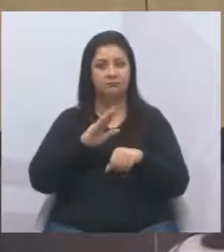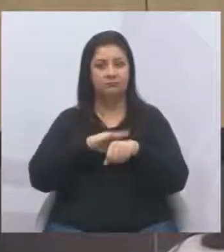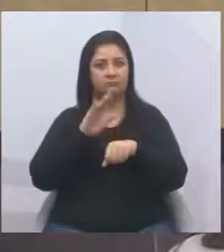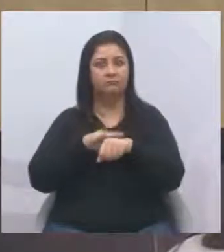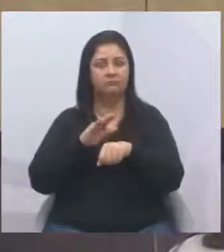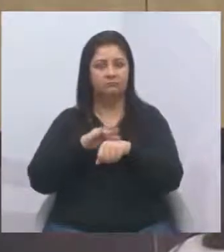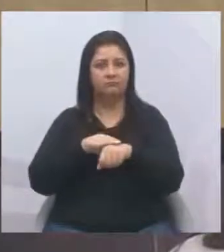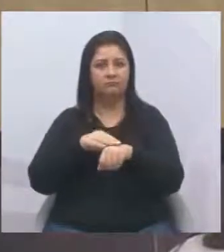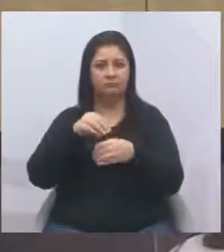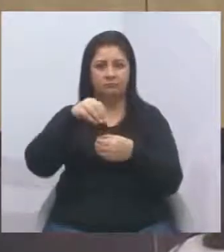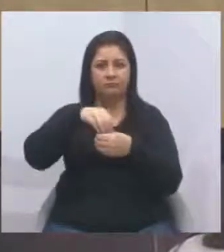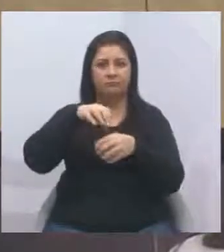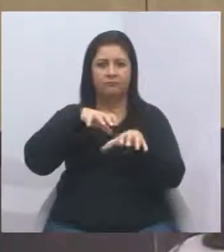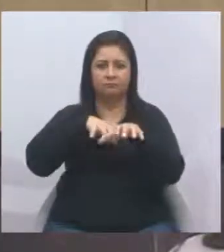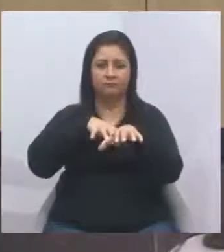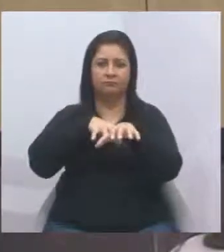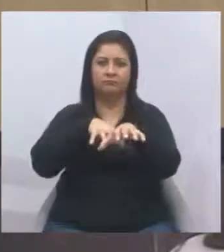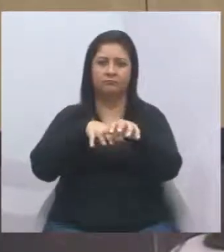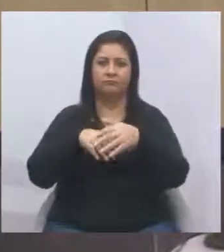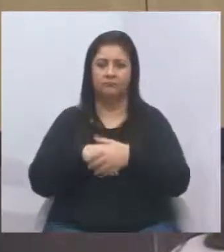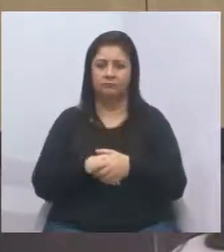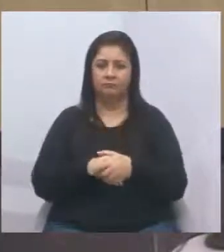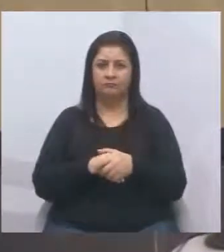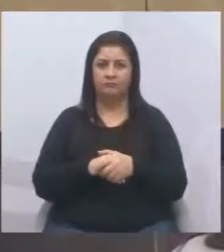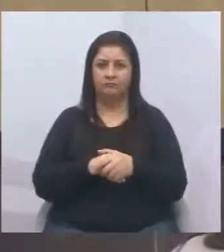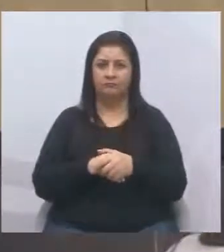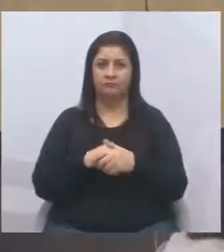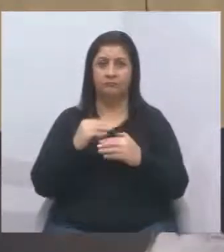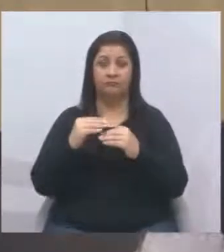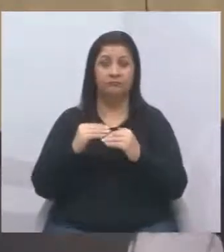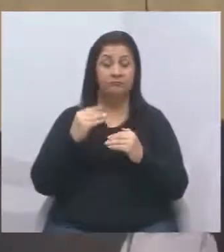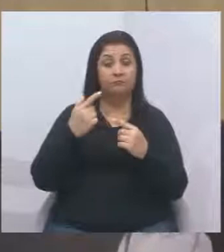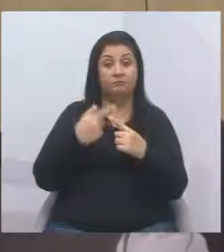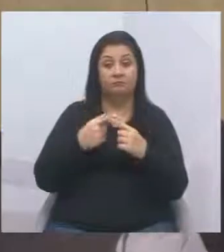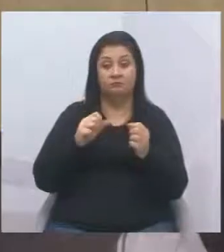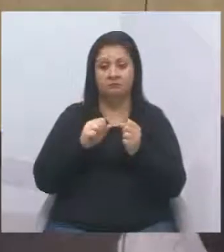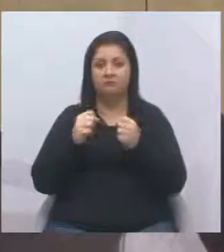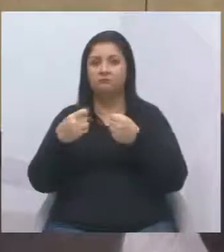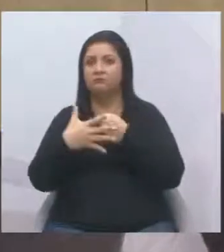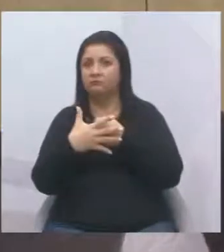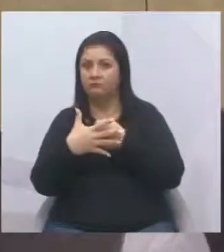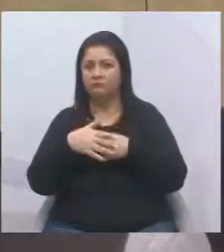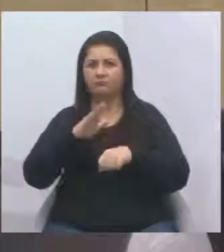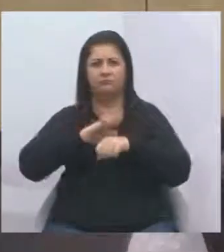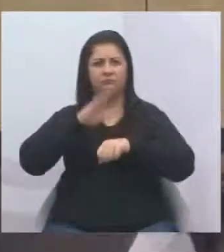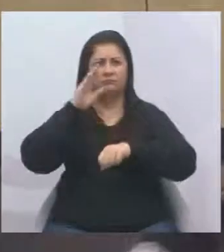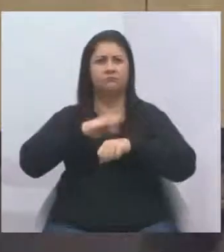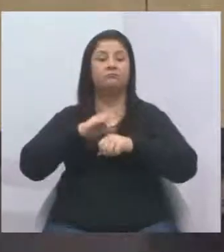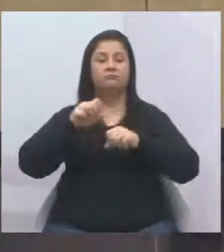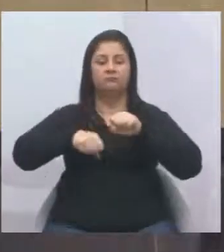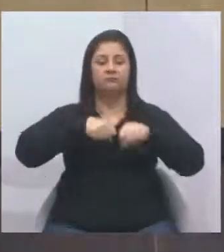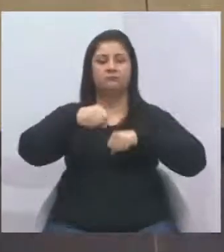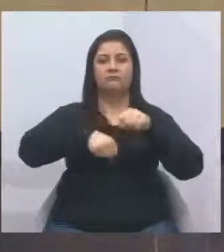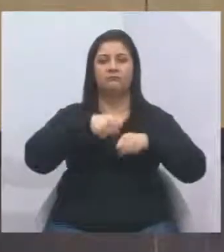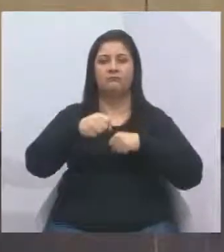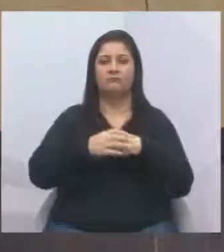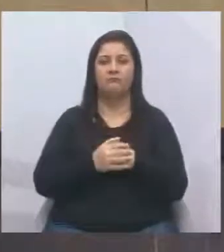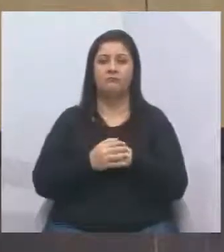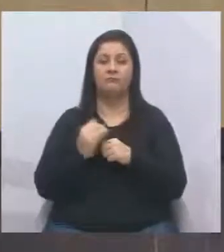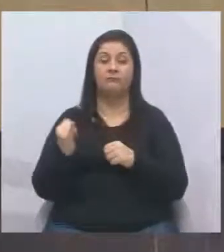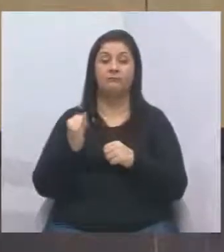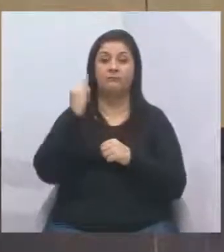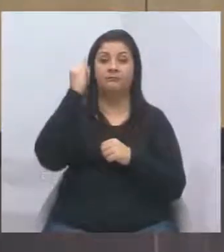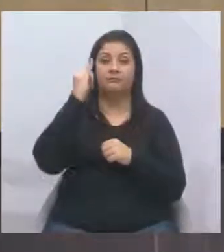trânsito da nossa cidade, sobretudo em razão da pandemia. Dessa maneira, é de fundamental importância o poder